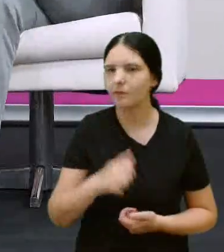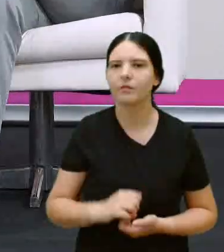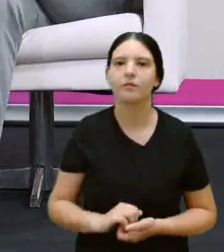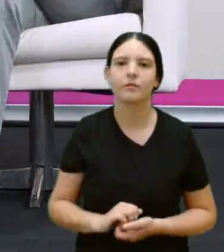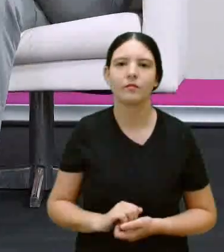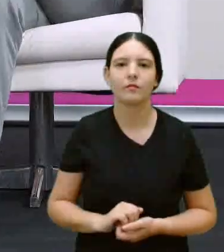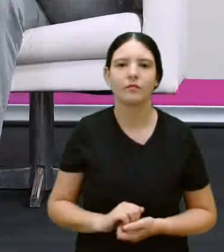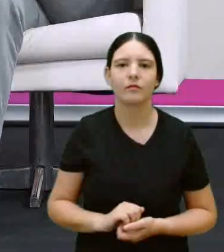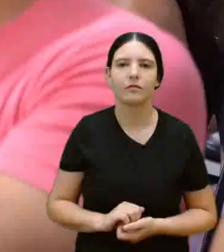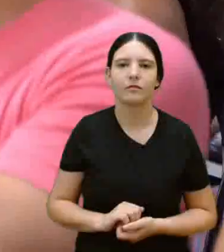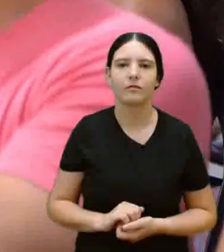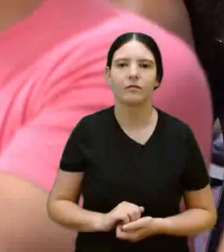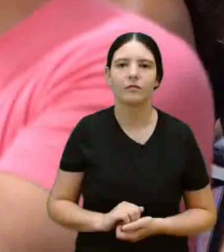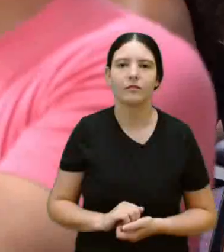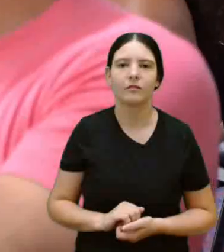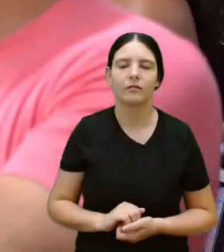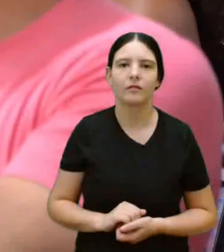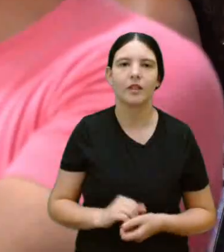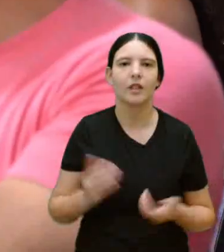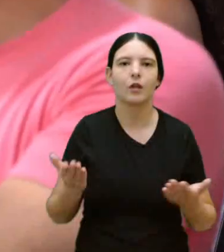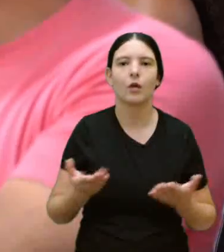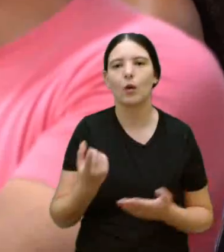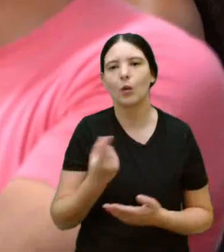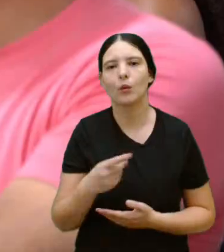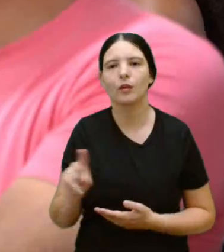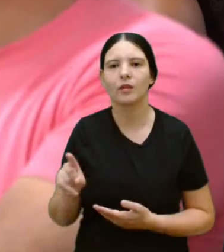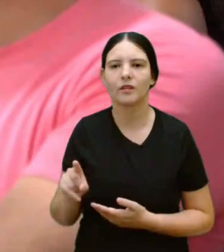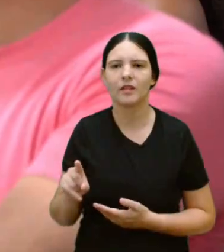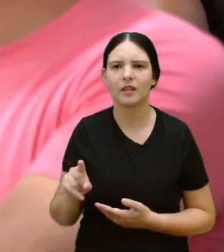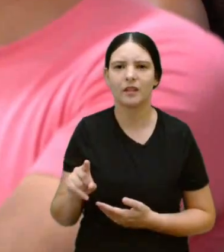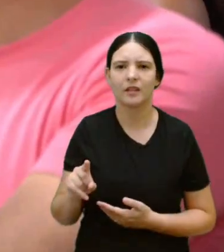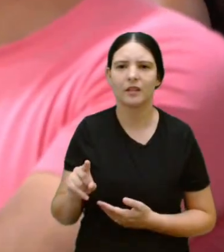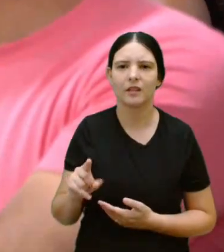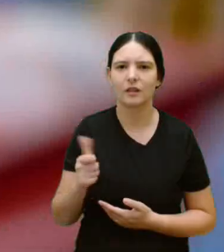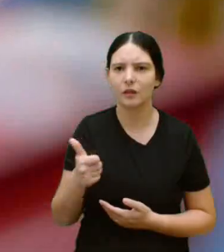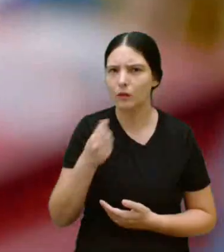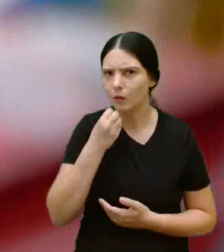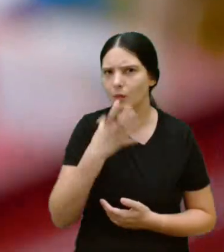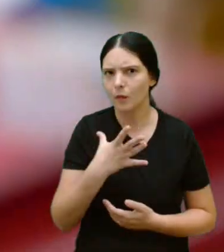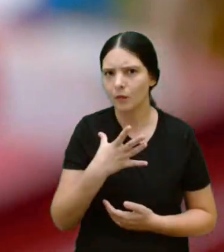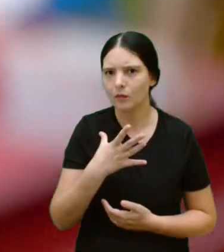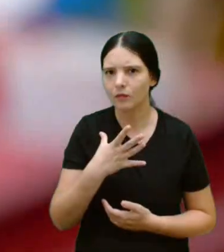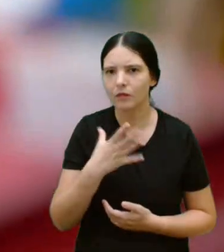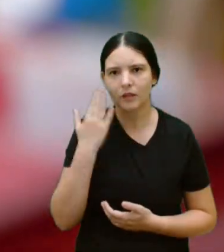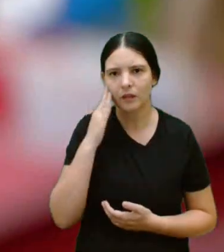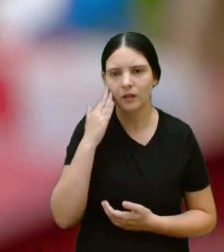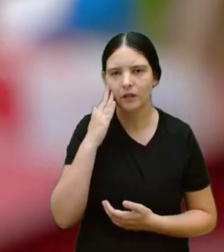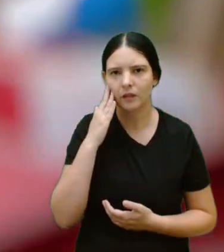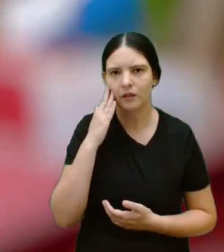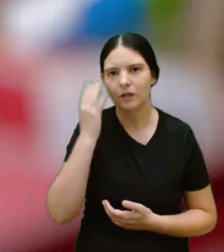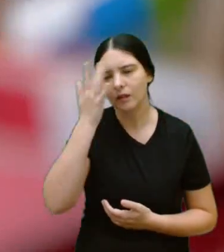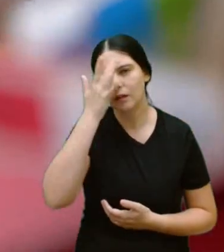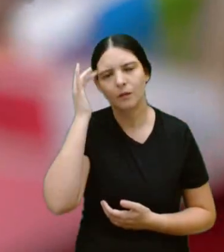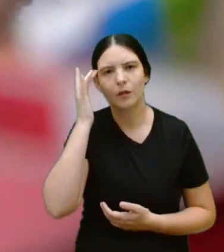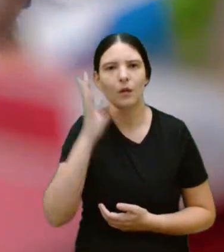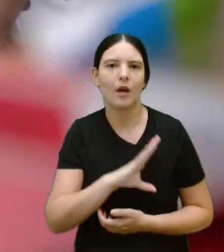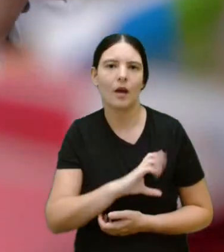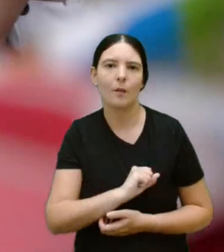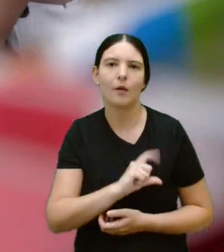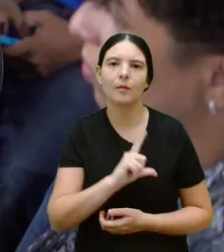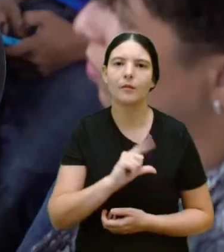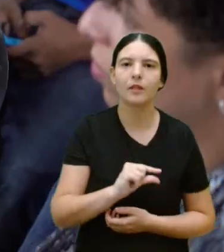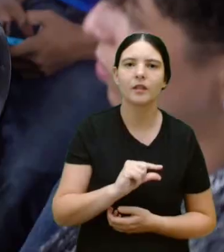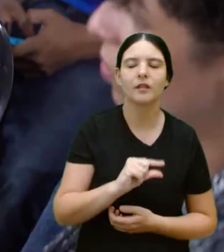Vamos para a última rodada. Foi bem essa parte aí, esse final? Pegaram? Pessoas que têm menos dose de amor no coração usam mais recursos da